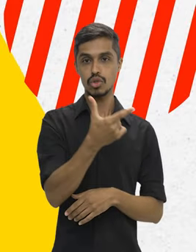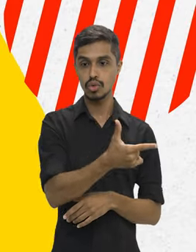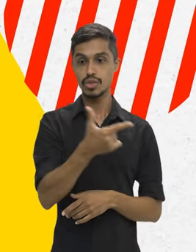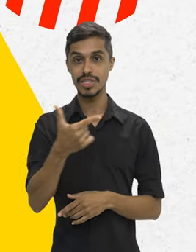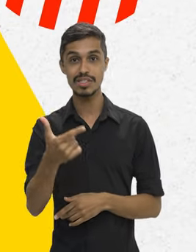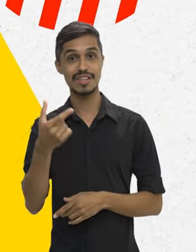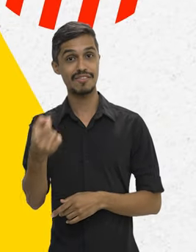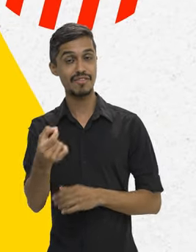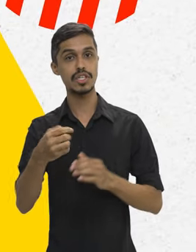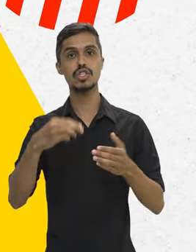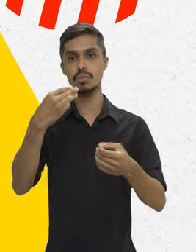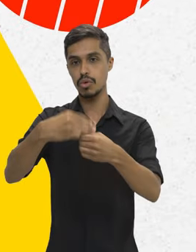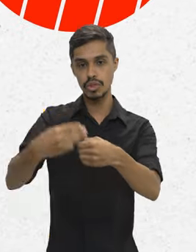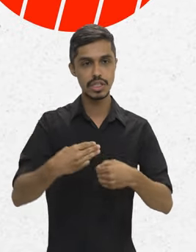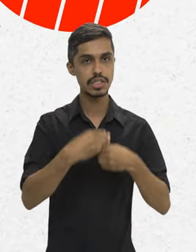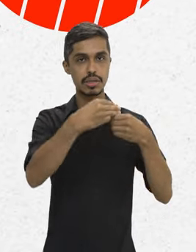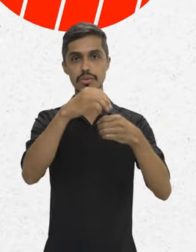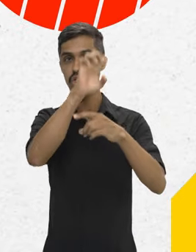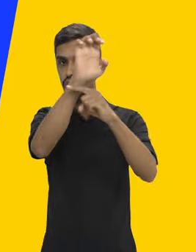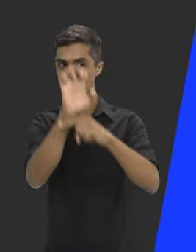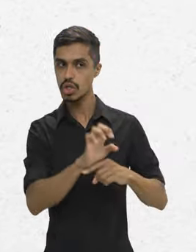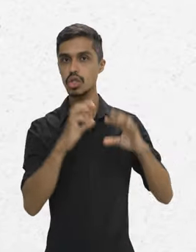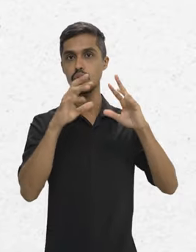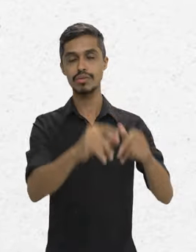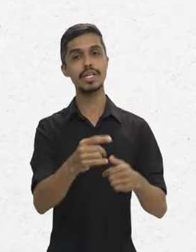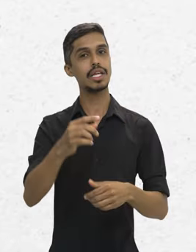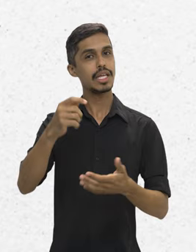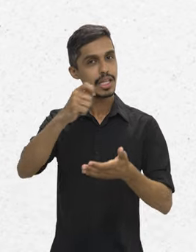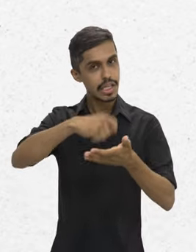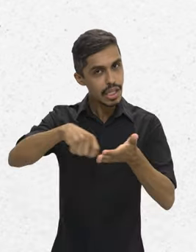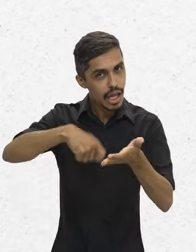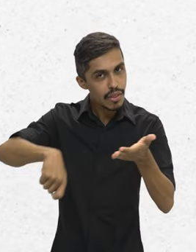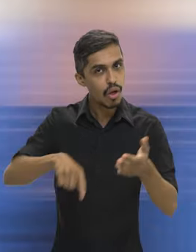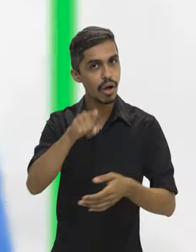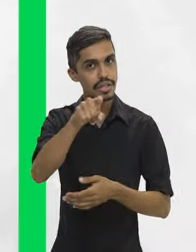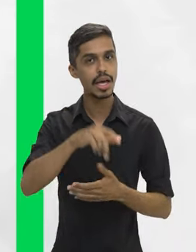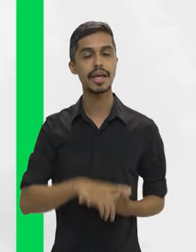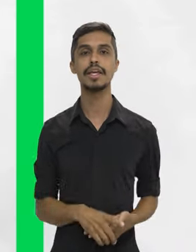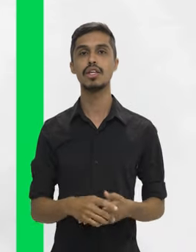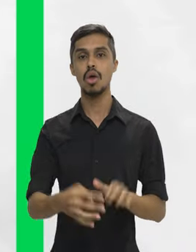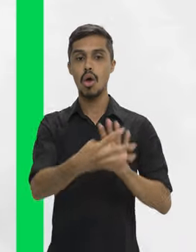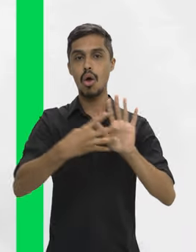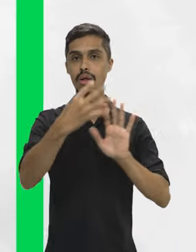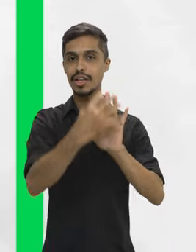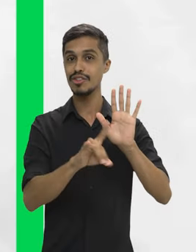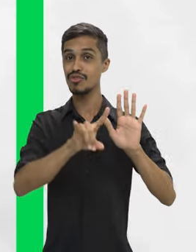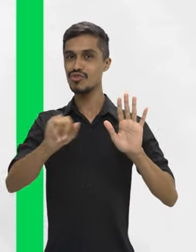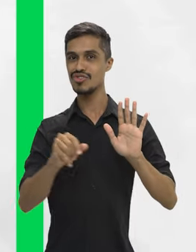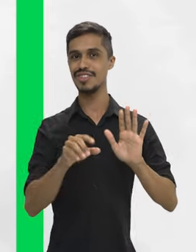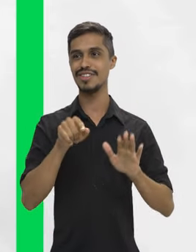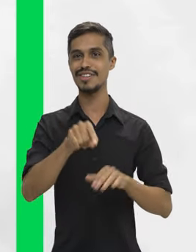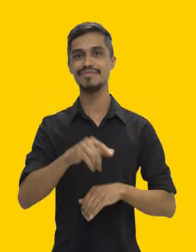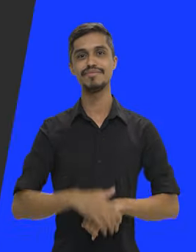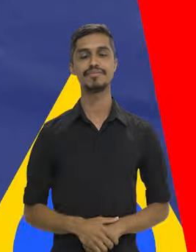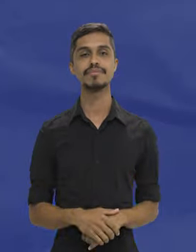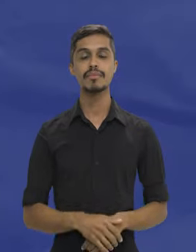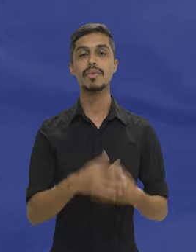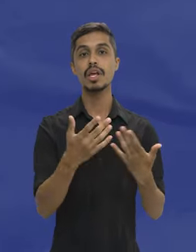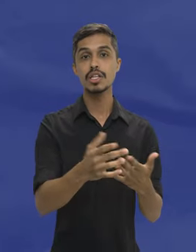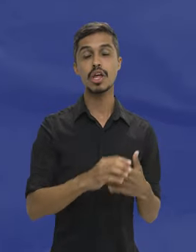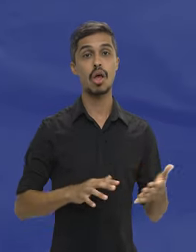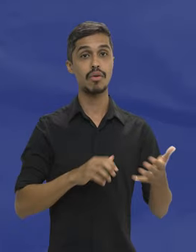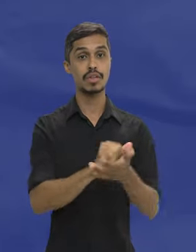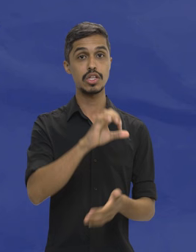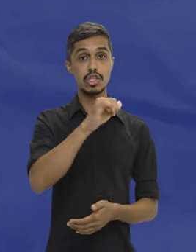220 municípios de todos os estados. E tome nota, confira o cronograma do Enem dos concursos. As